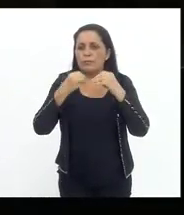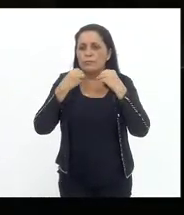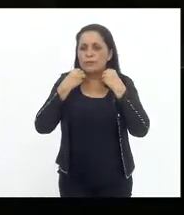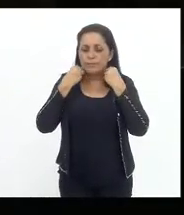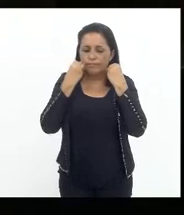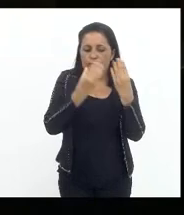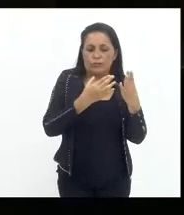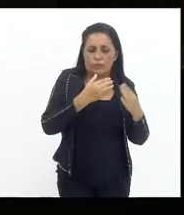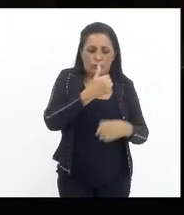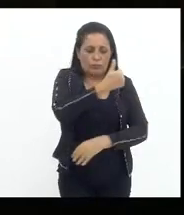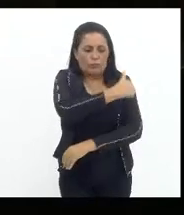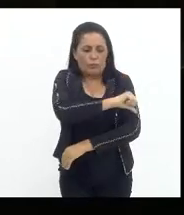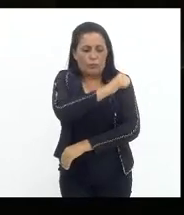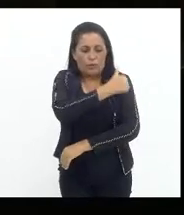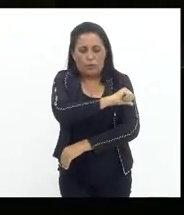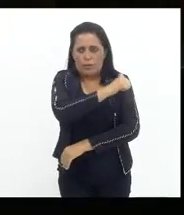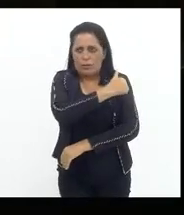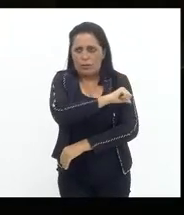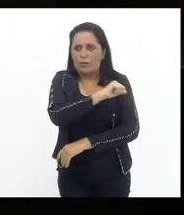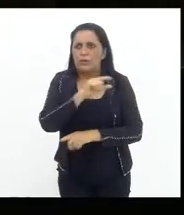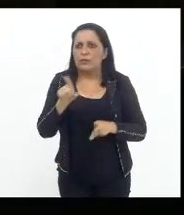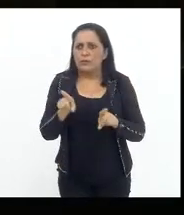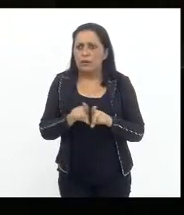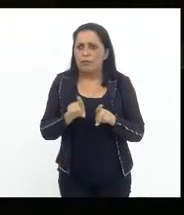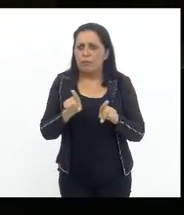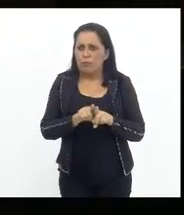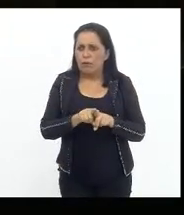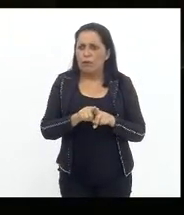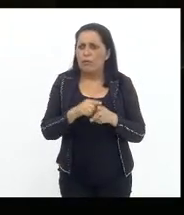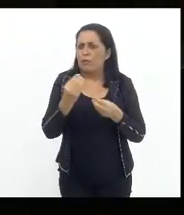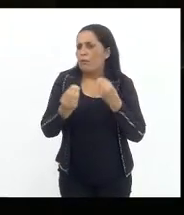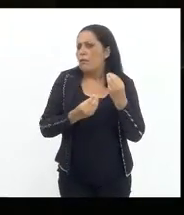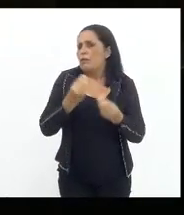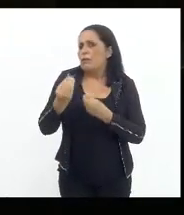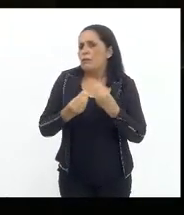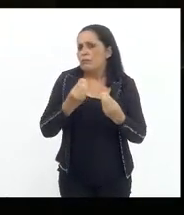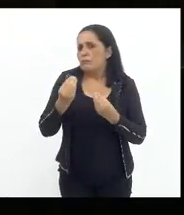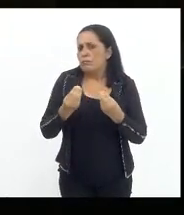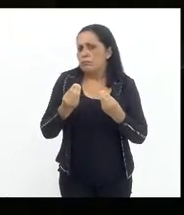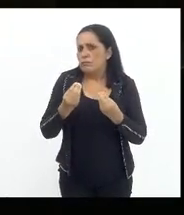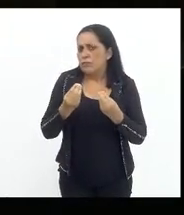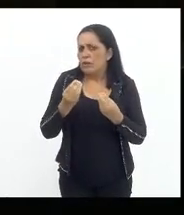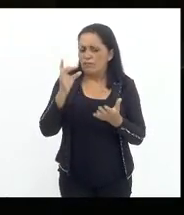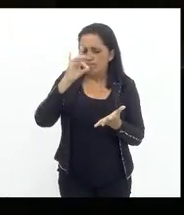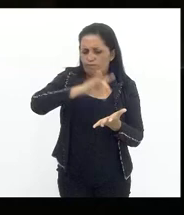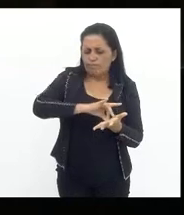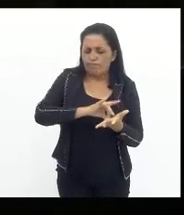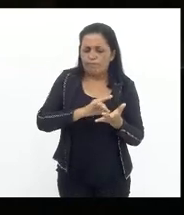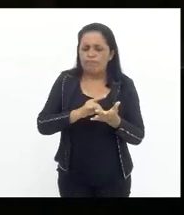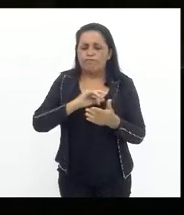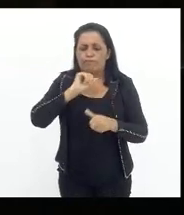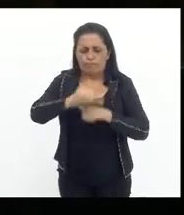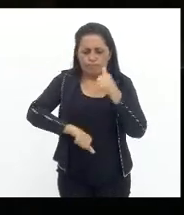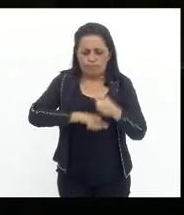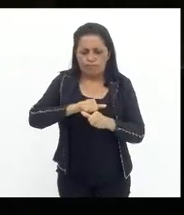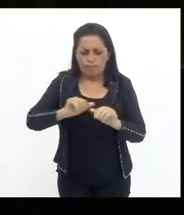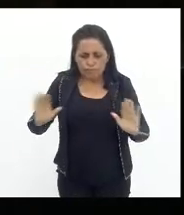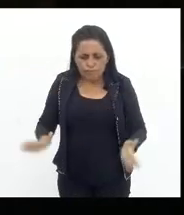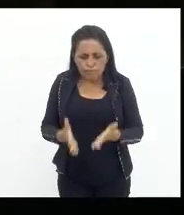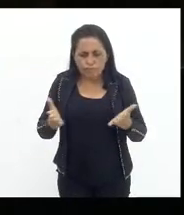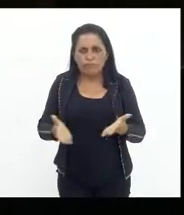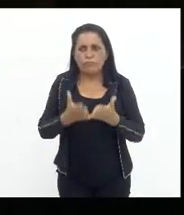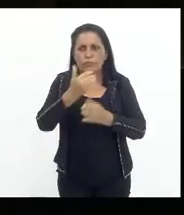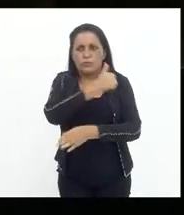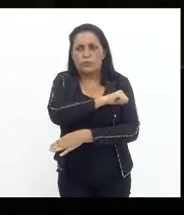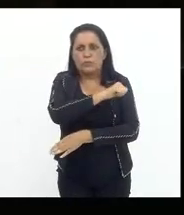ao Estado do Rio de Janeiro as condições para sua reabilitação. Então,